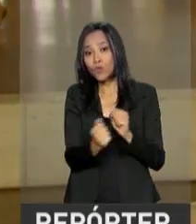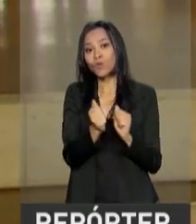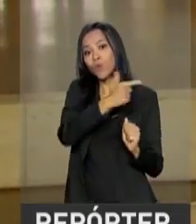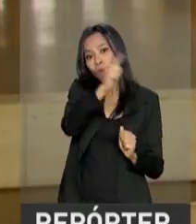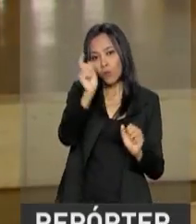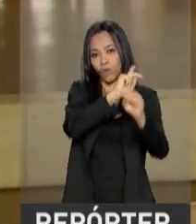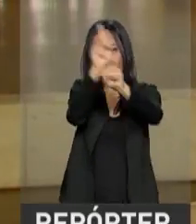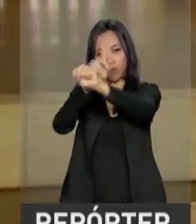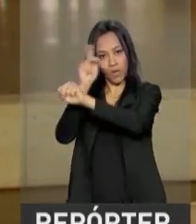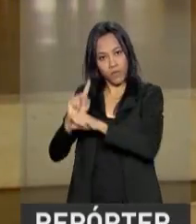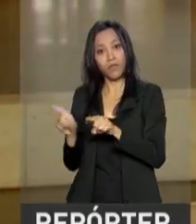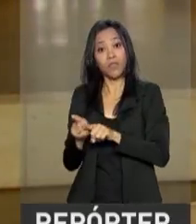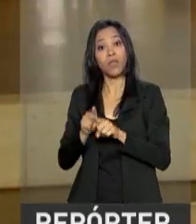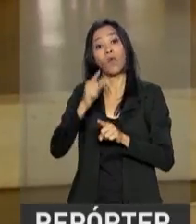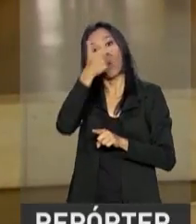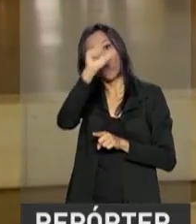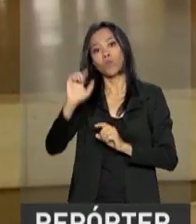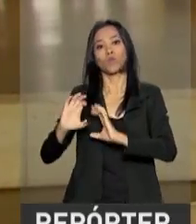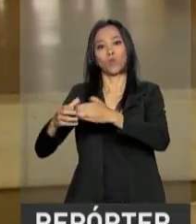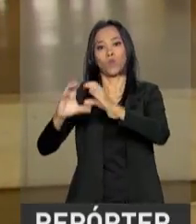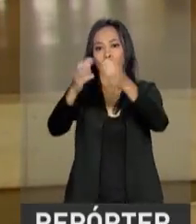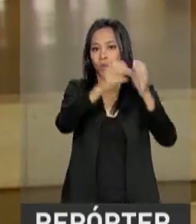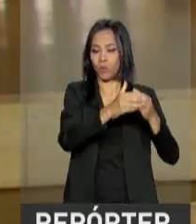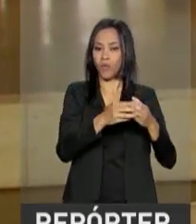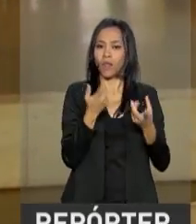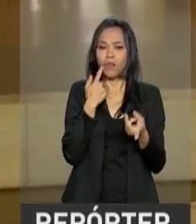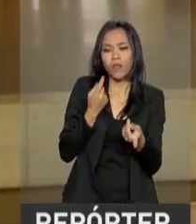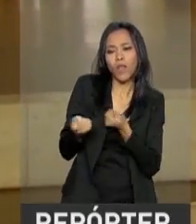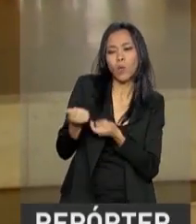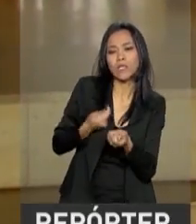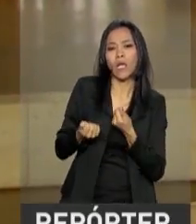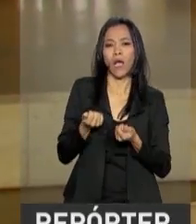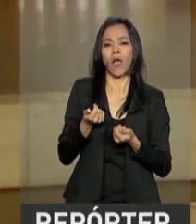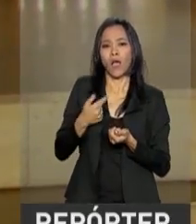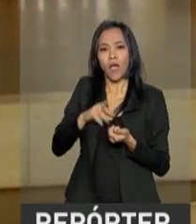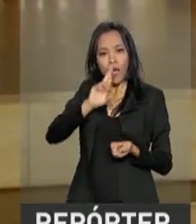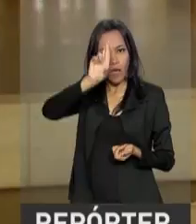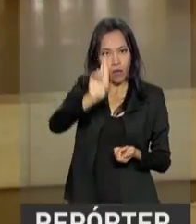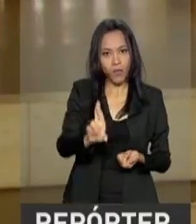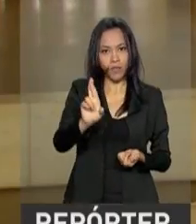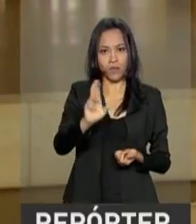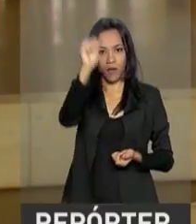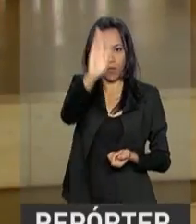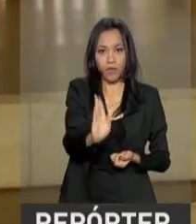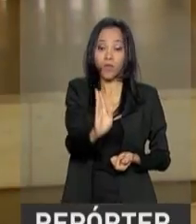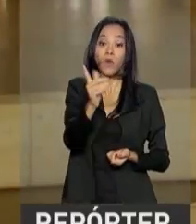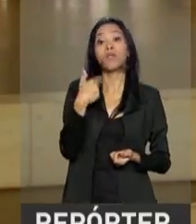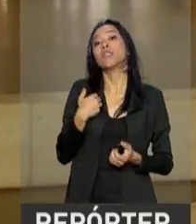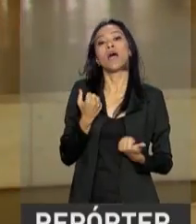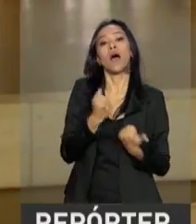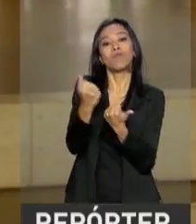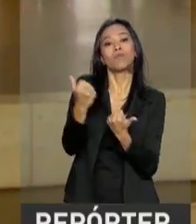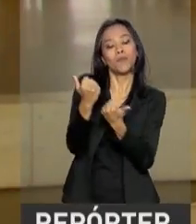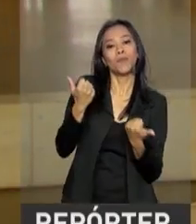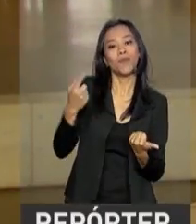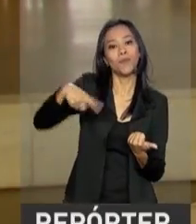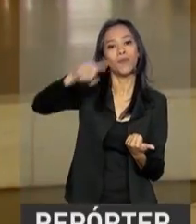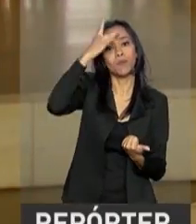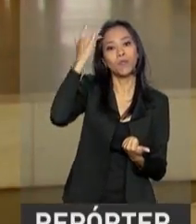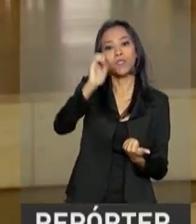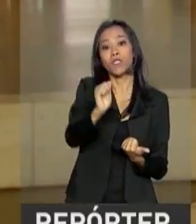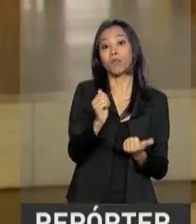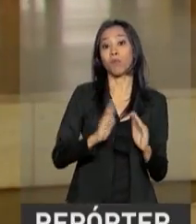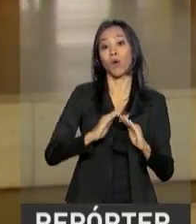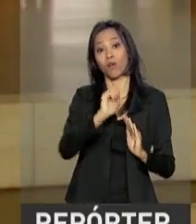nações e organismos internacionais, representar e negociar em nome do Brasil, prestar assistência a cidadãos no